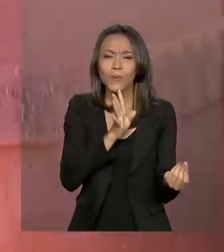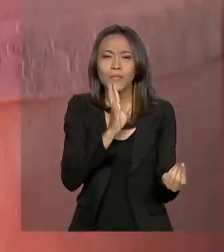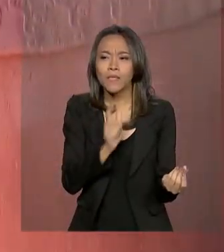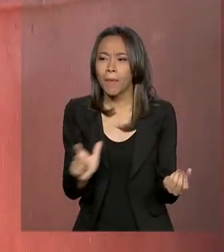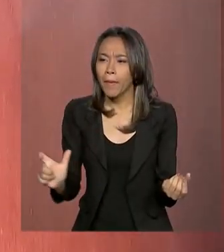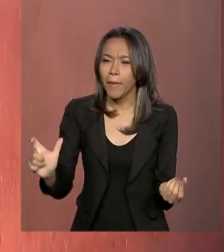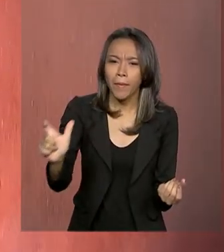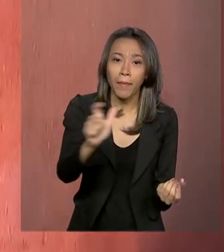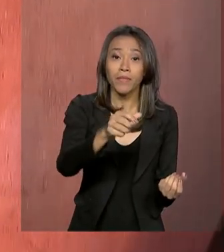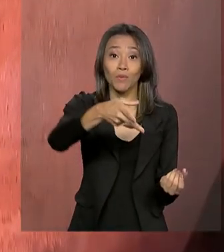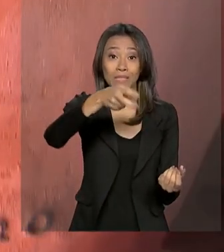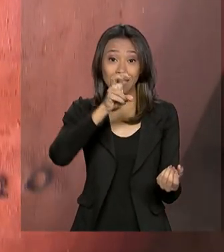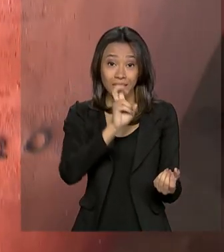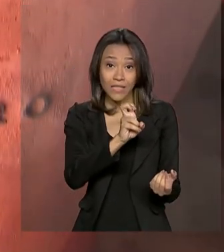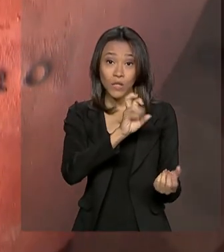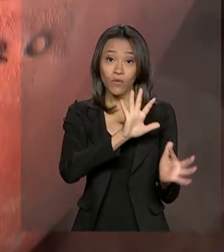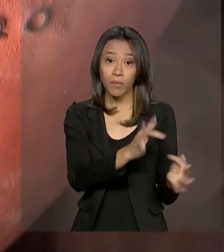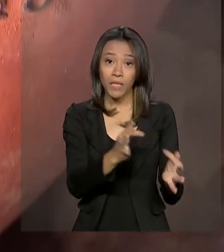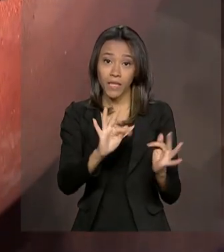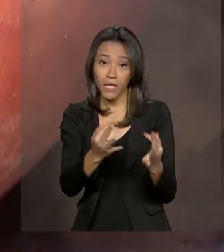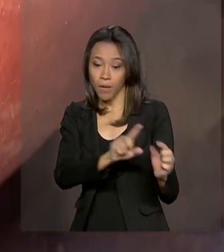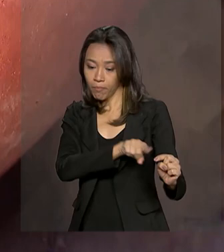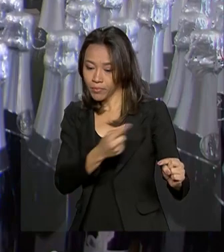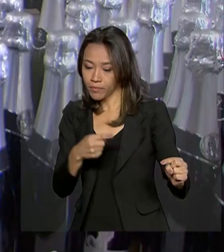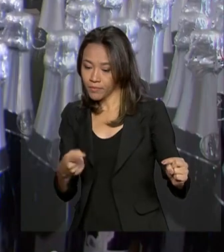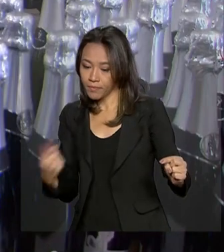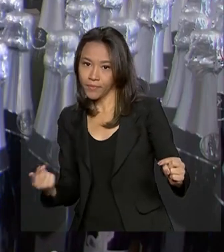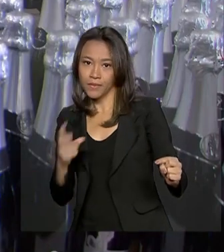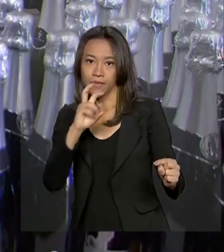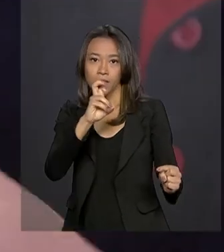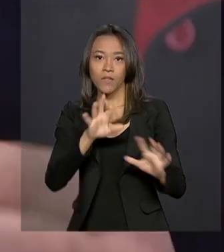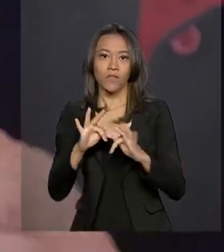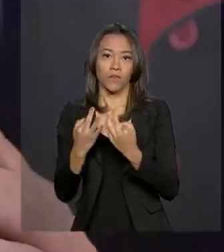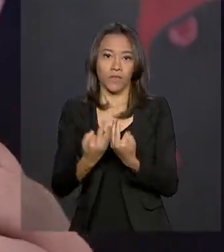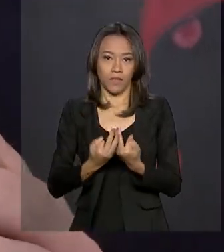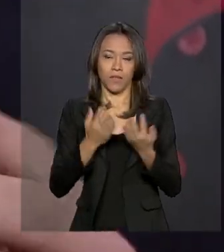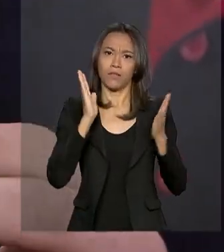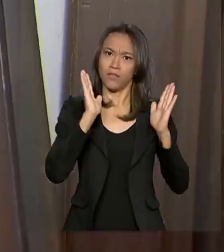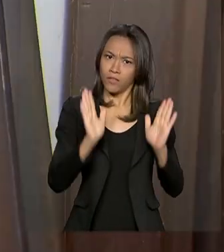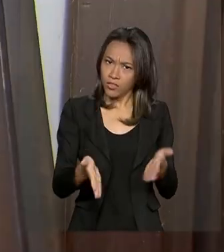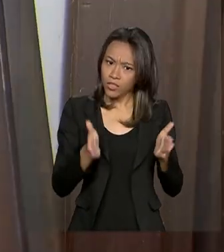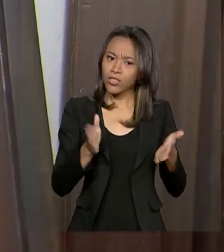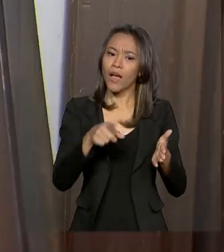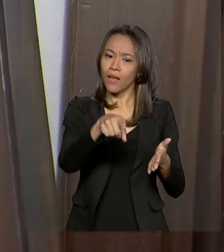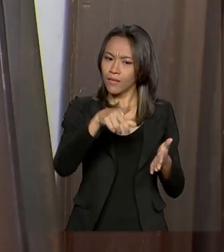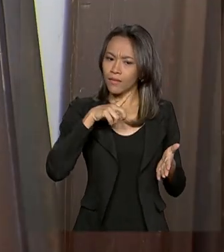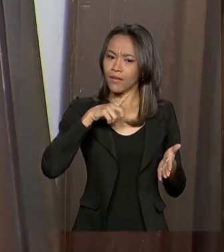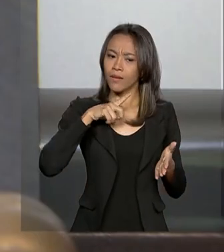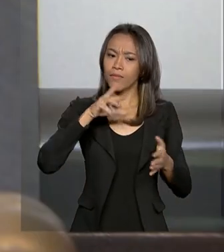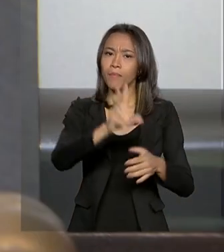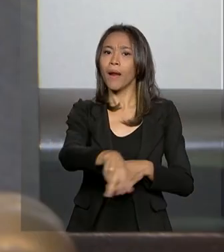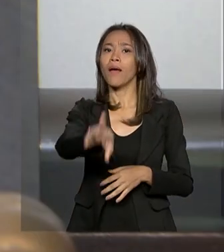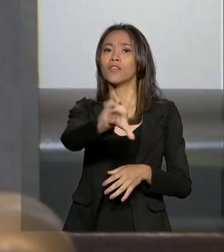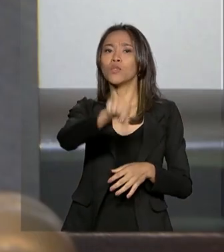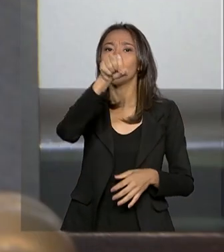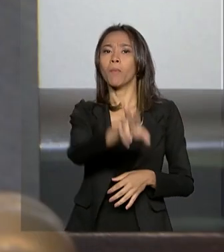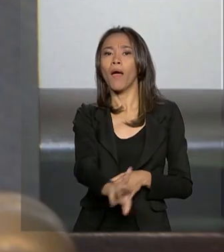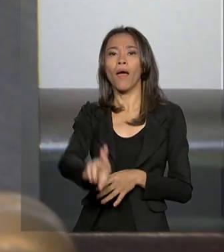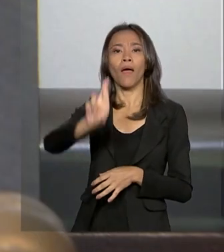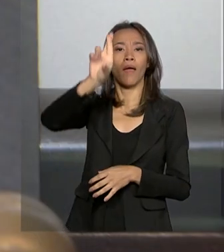São cinco gerações no ramo da viticultura. Uma tradição que já rendeu indicações para representar o Brasil